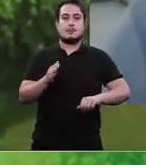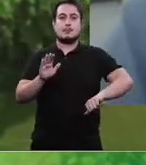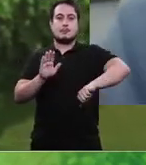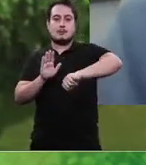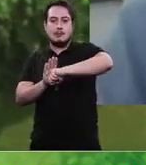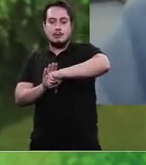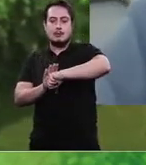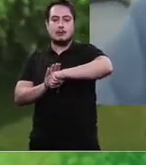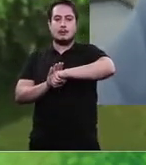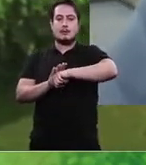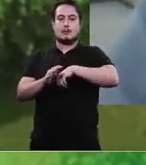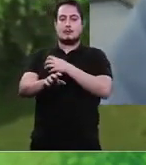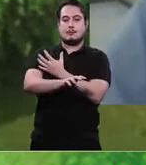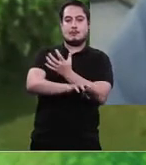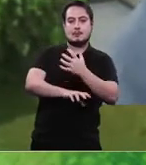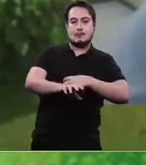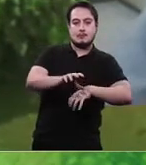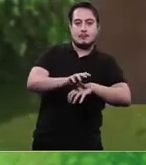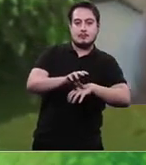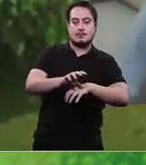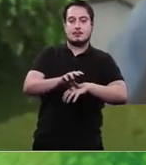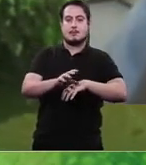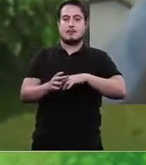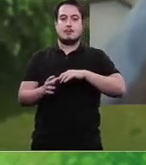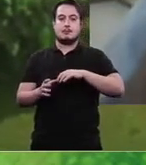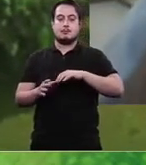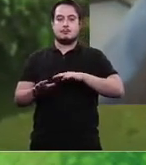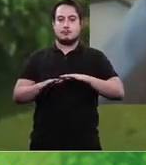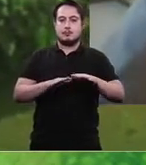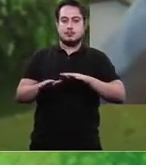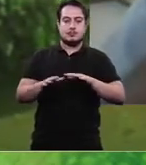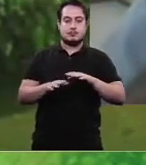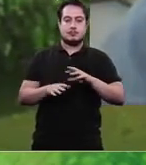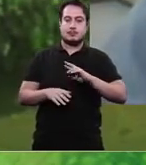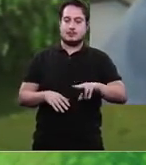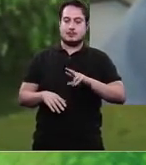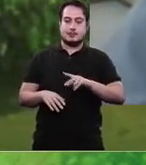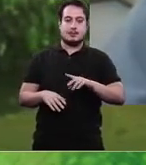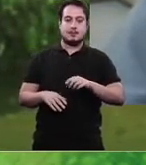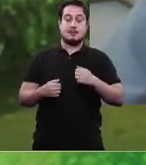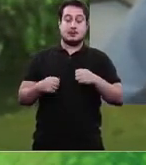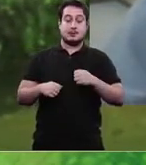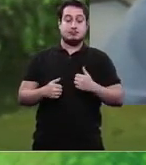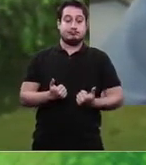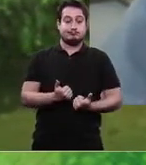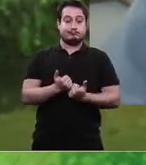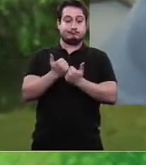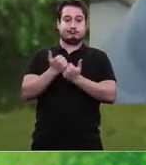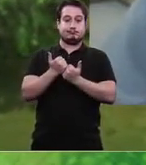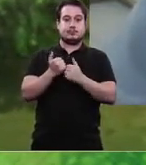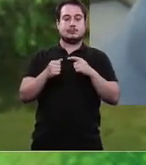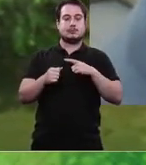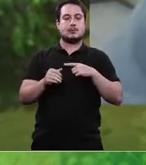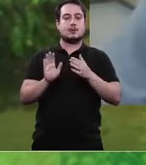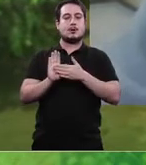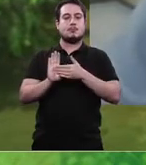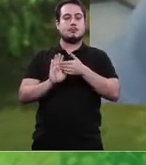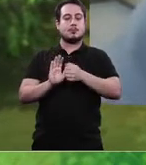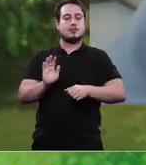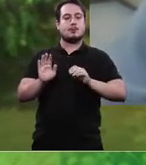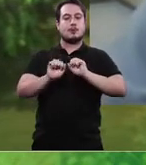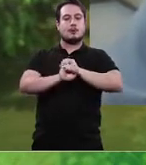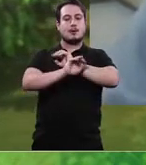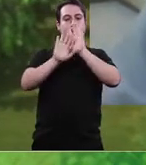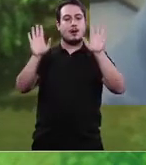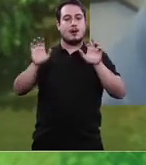ambiental, o que é um movimento que não é legal, mas a gente tem que estar firme e ter os propósitos claros